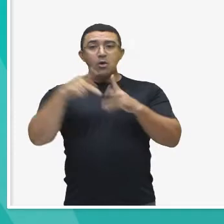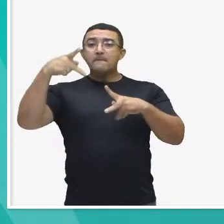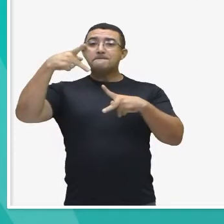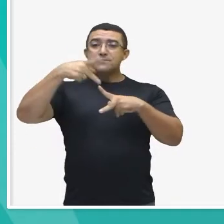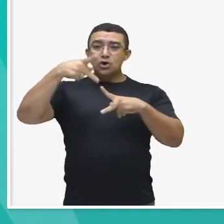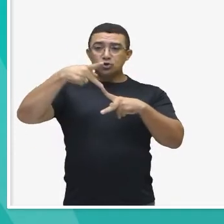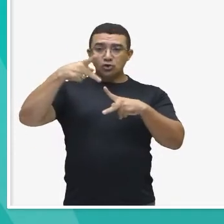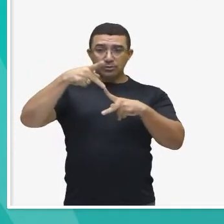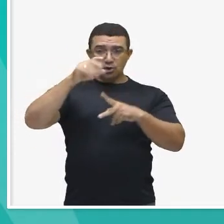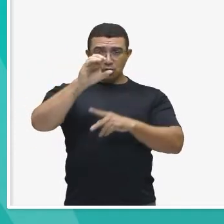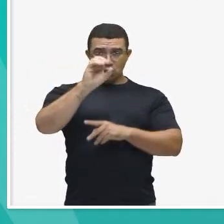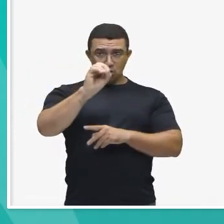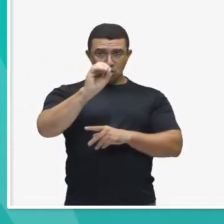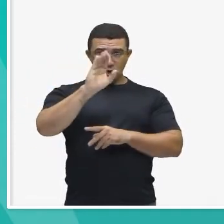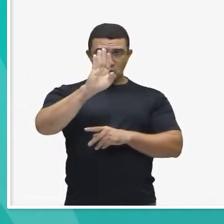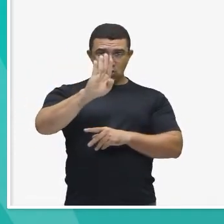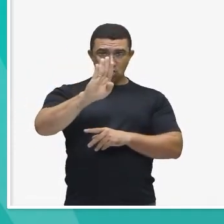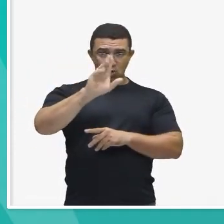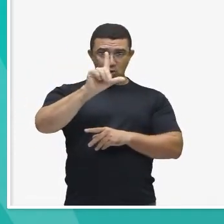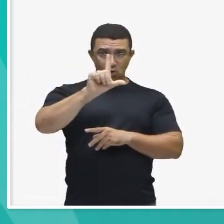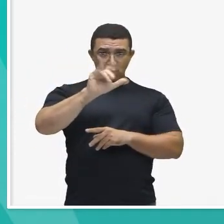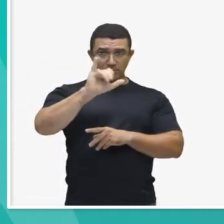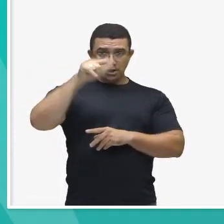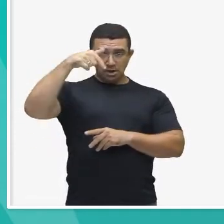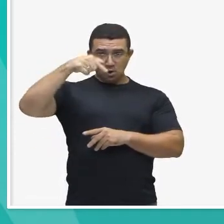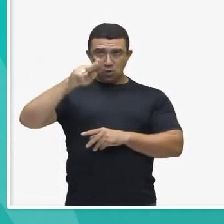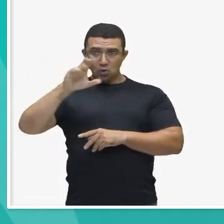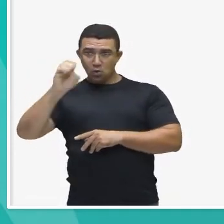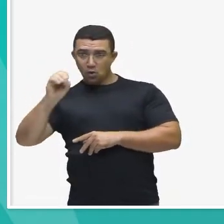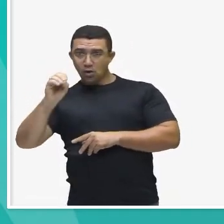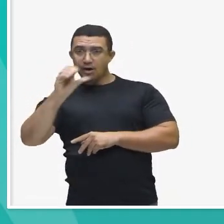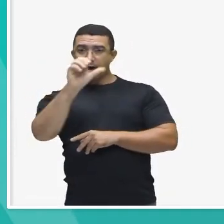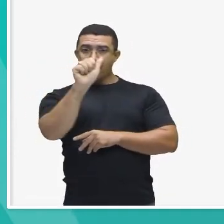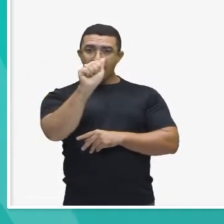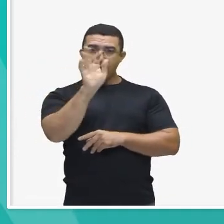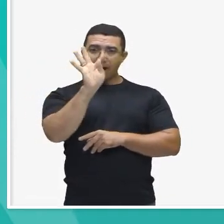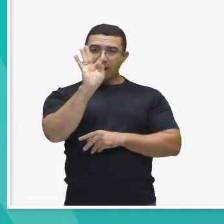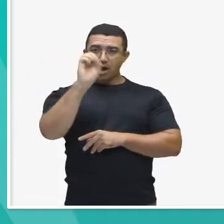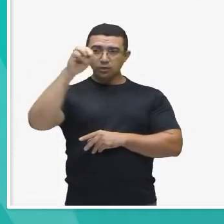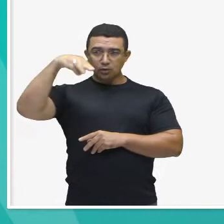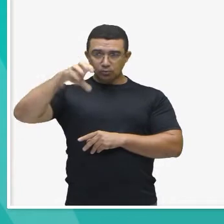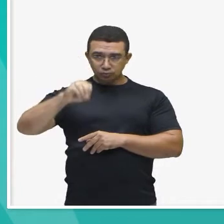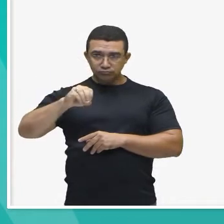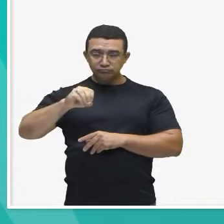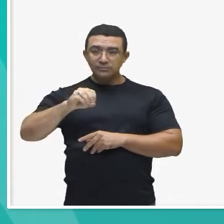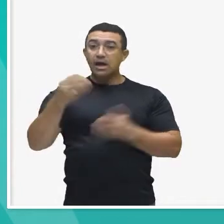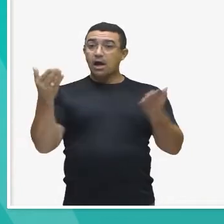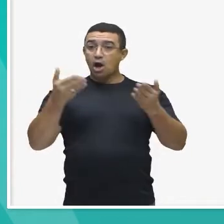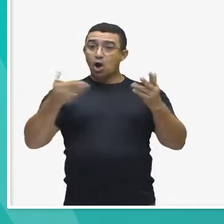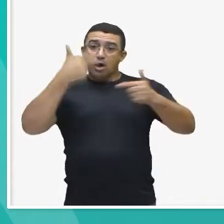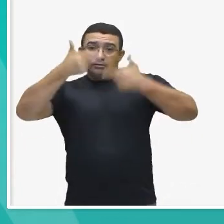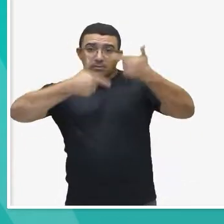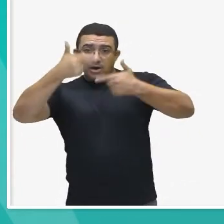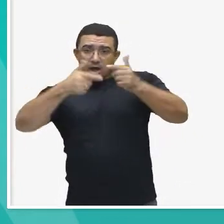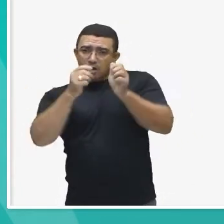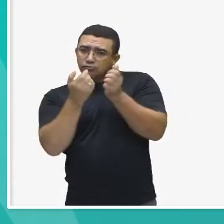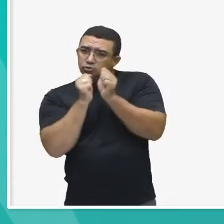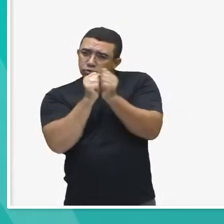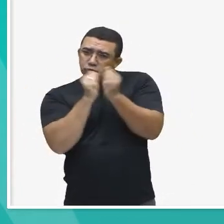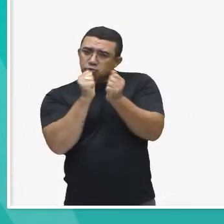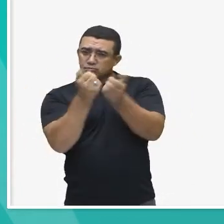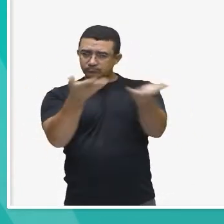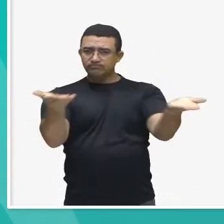né, átonos, com o professor Mário, e agora nós vamos novamente aí trabalhar com vocês, tá